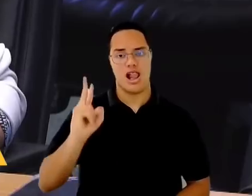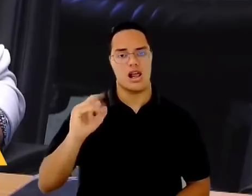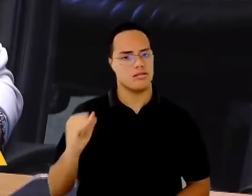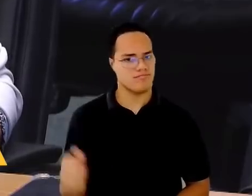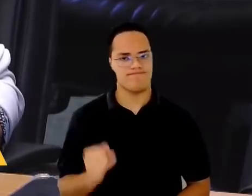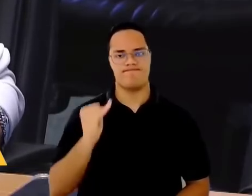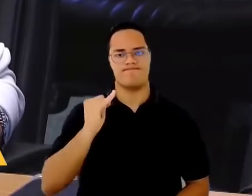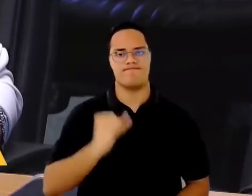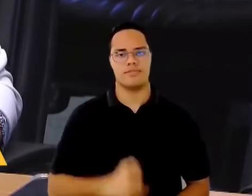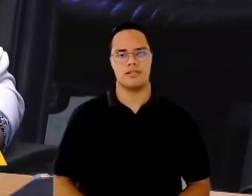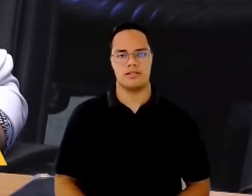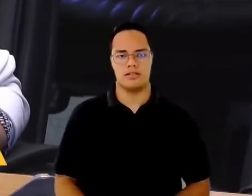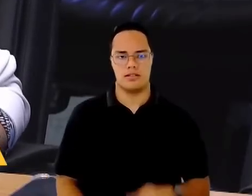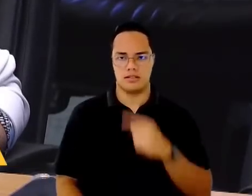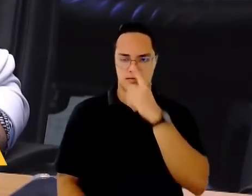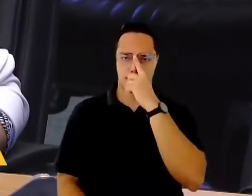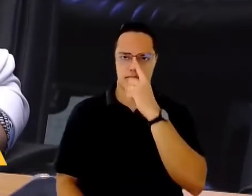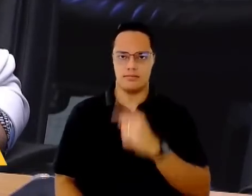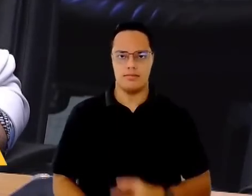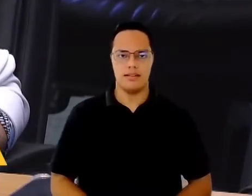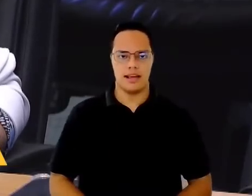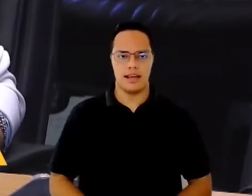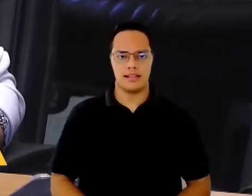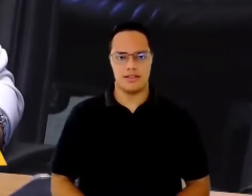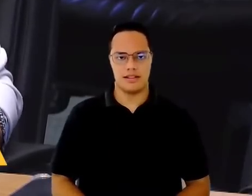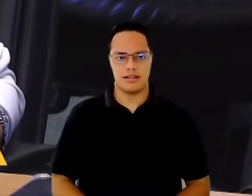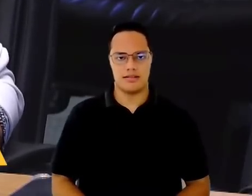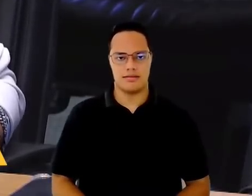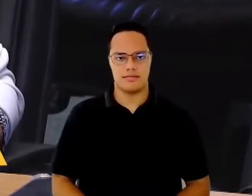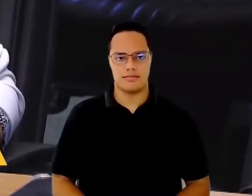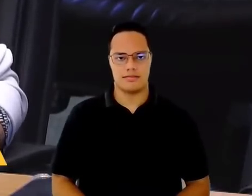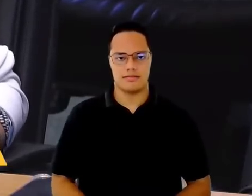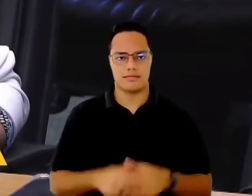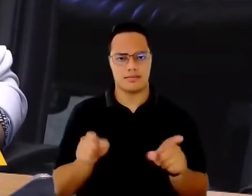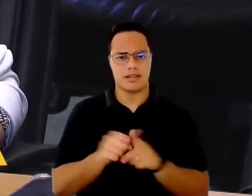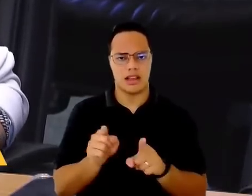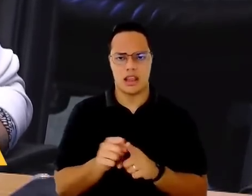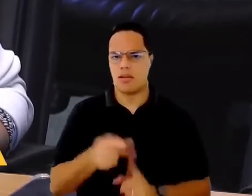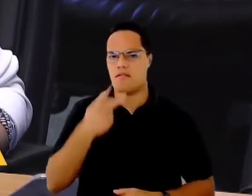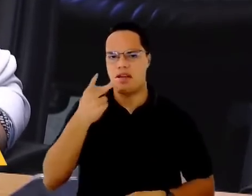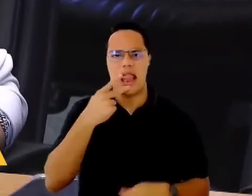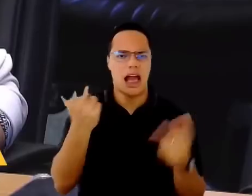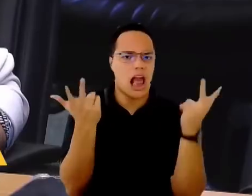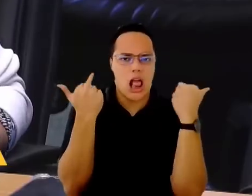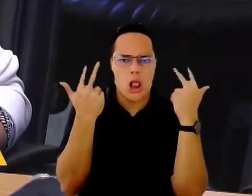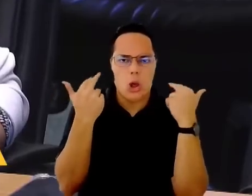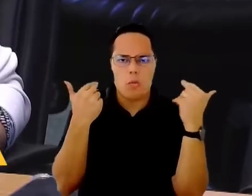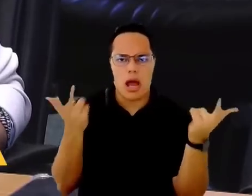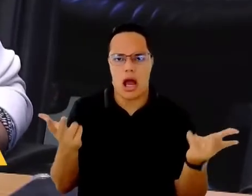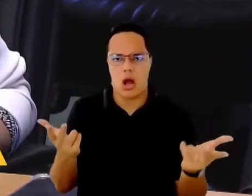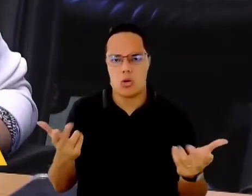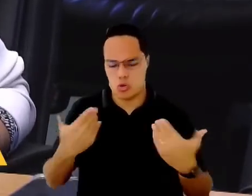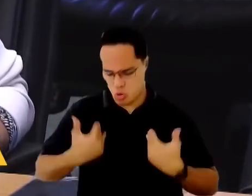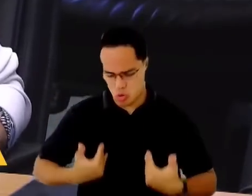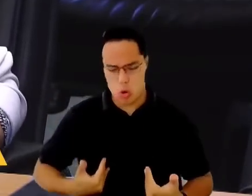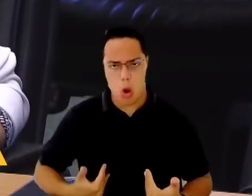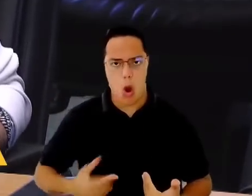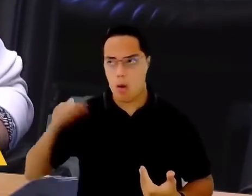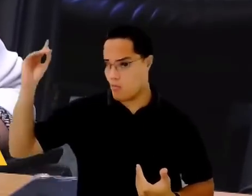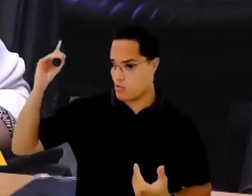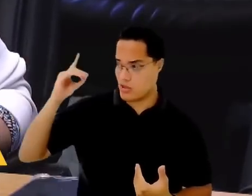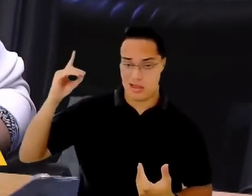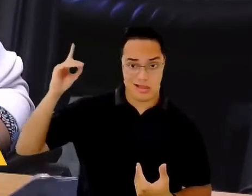e banalizando banalizando esse corpo sagrado que me Deus me deu para ter oportunidade